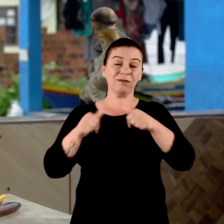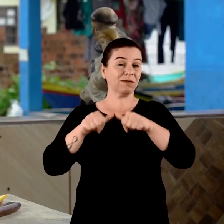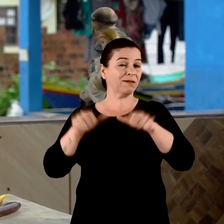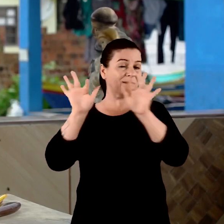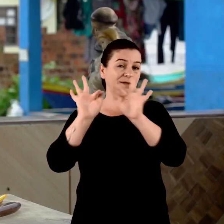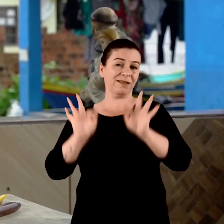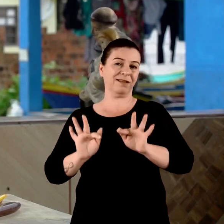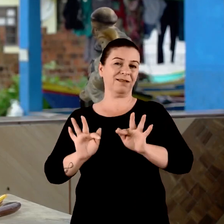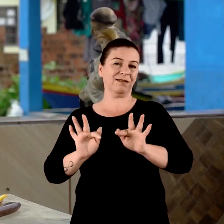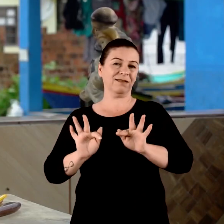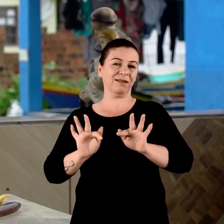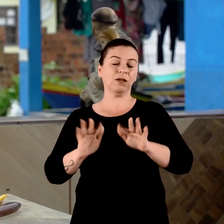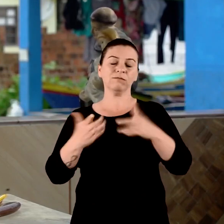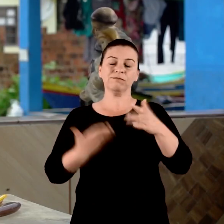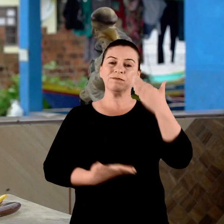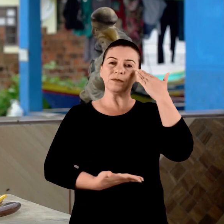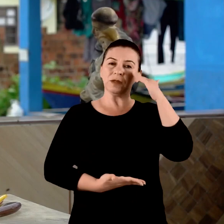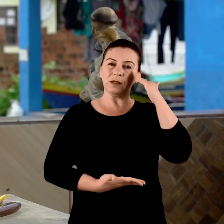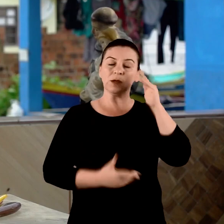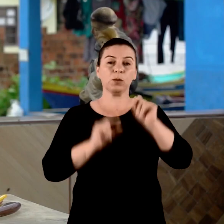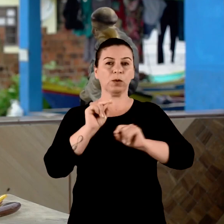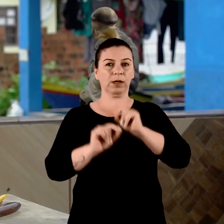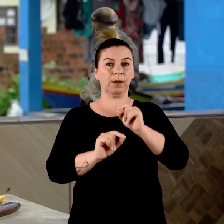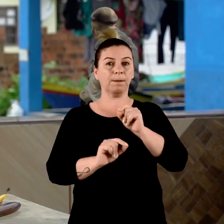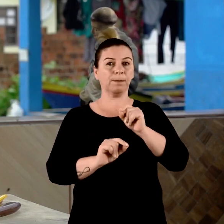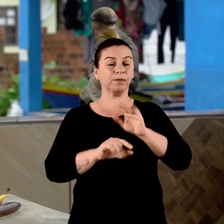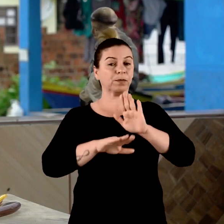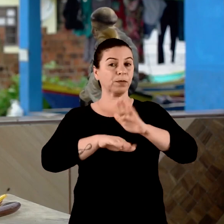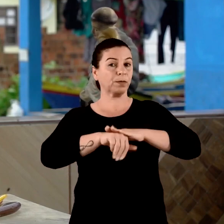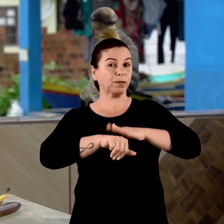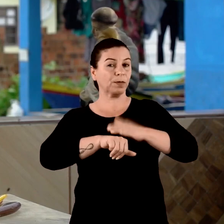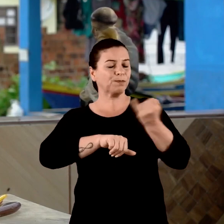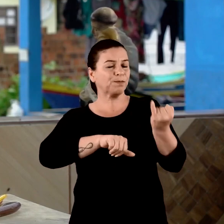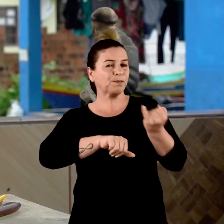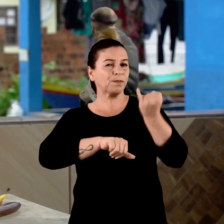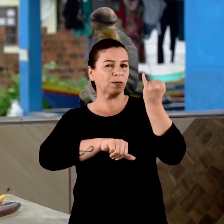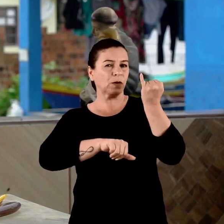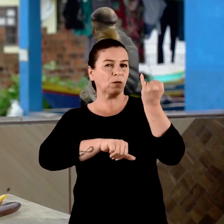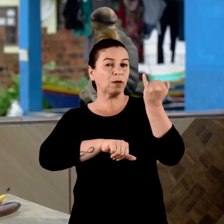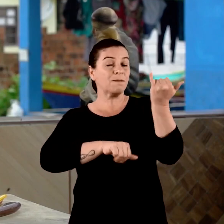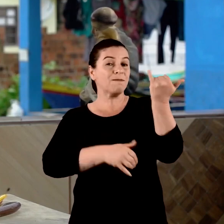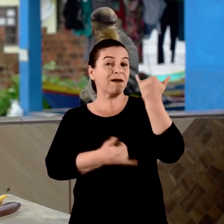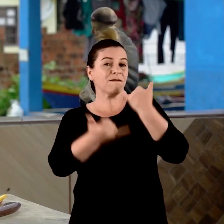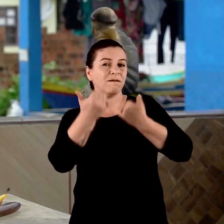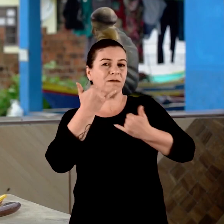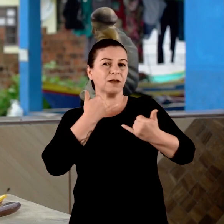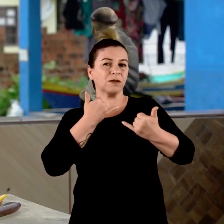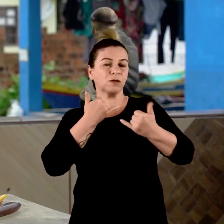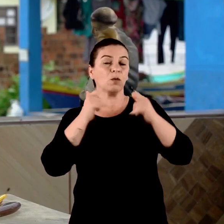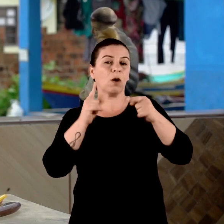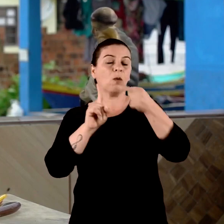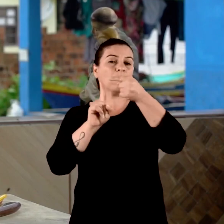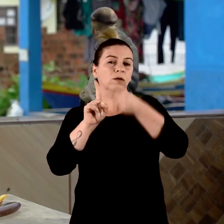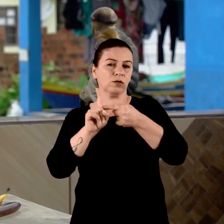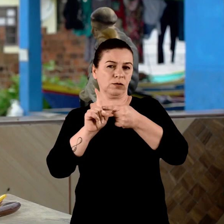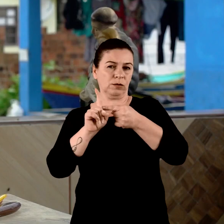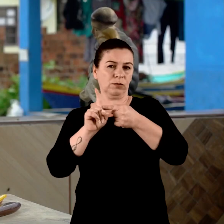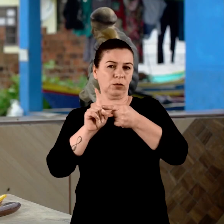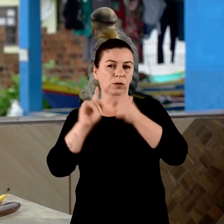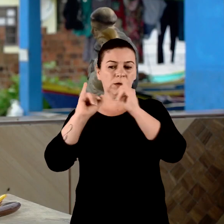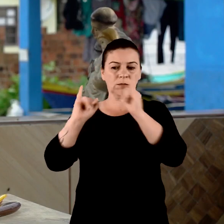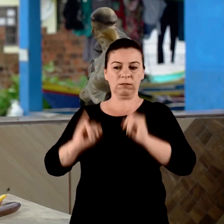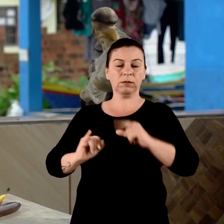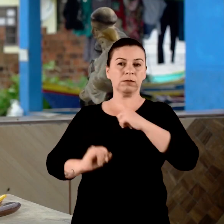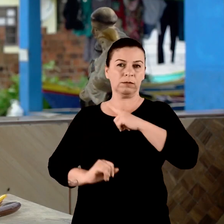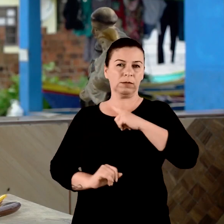que entender. Para mim é muito importante quando eles me passam que tipo de peça eles têm. Quando